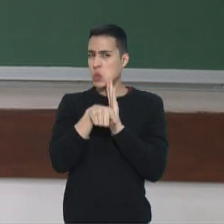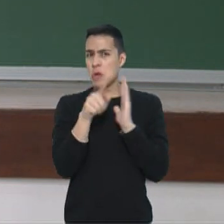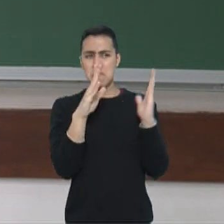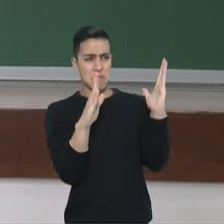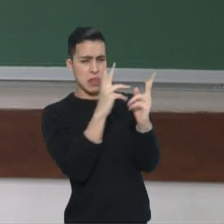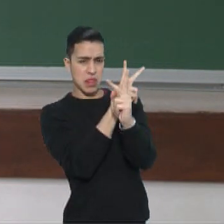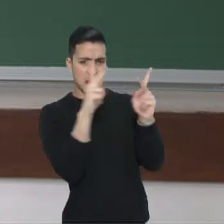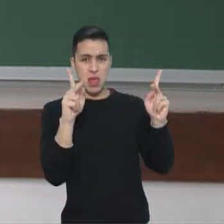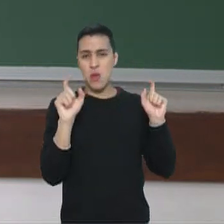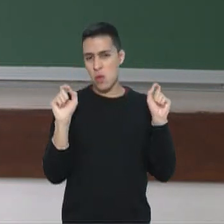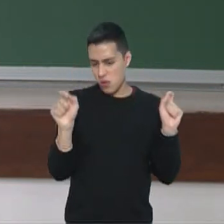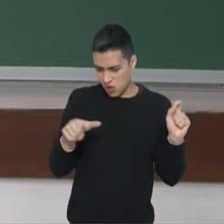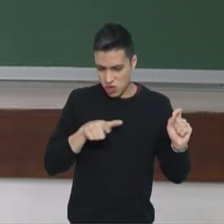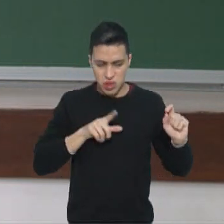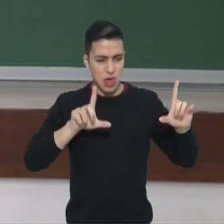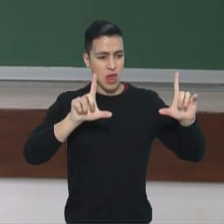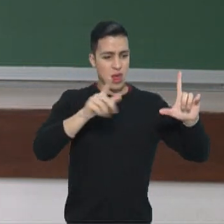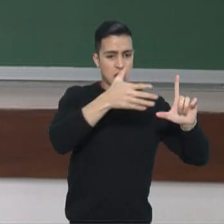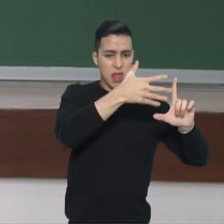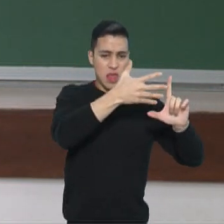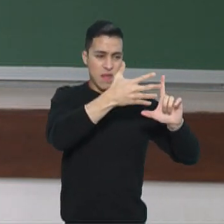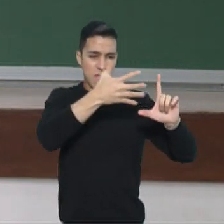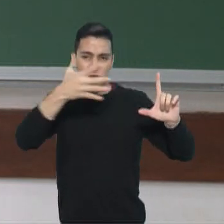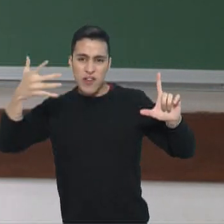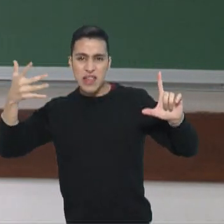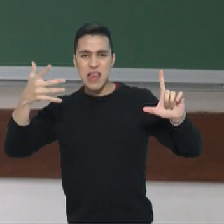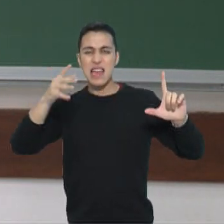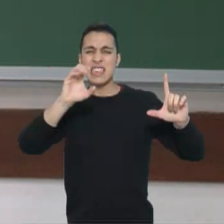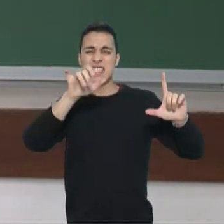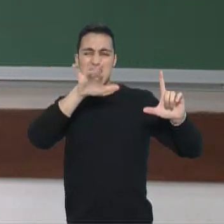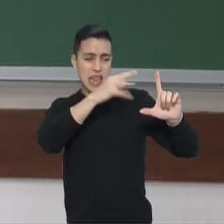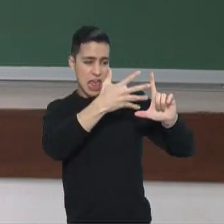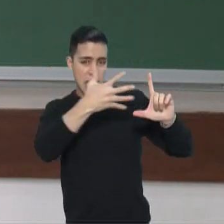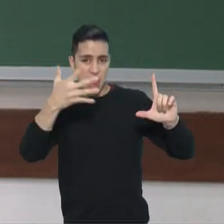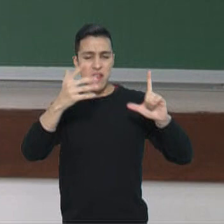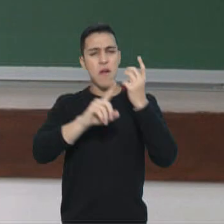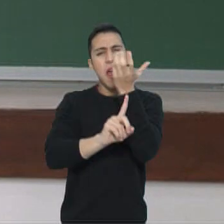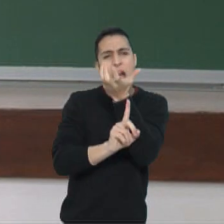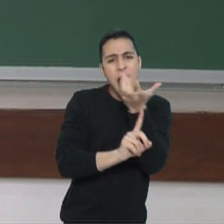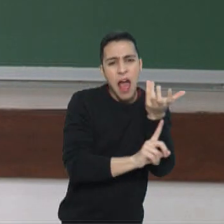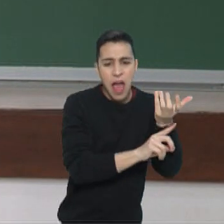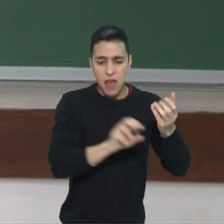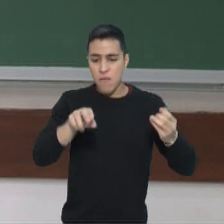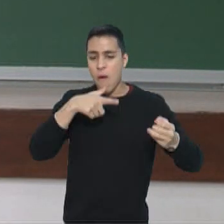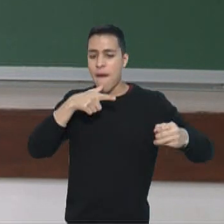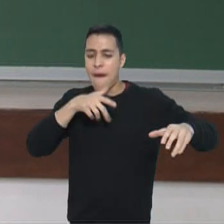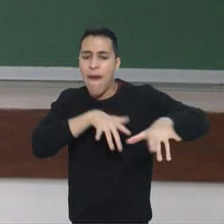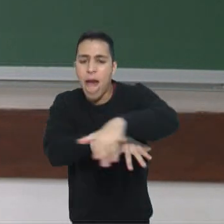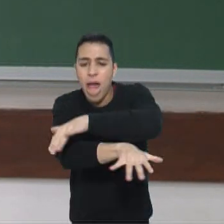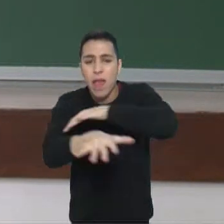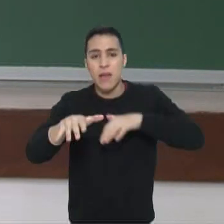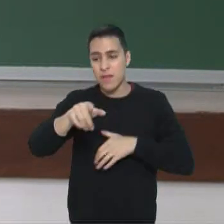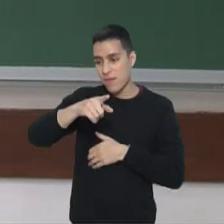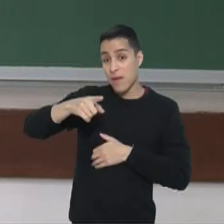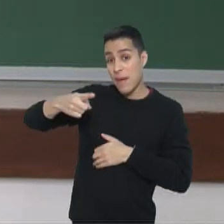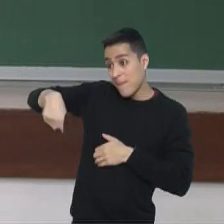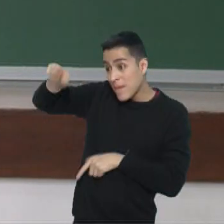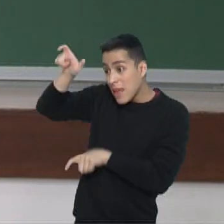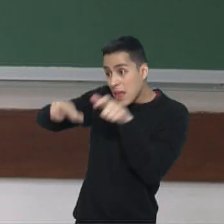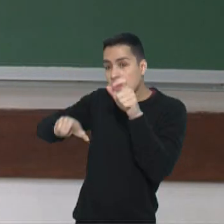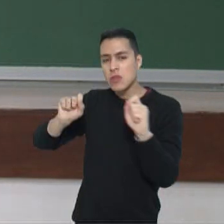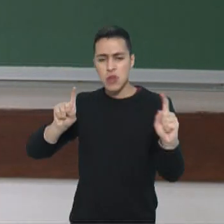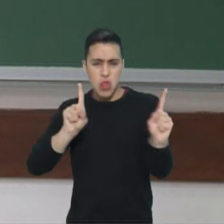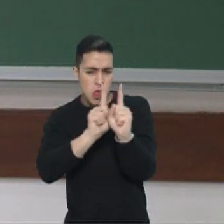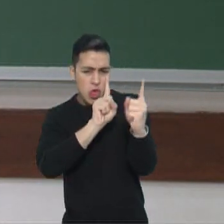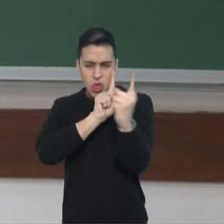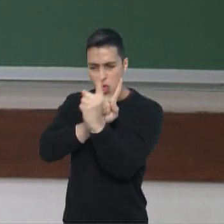a época. Podiam ter cenários de florestas, podiam ter cenários até com água no chão, para que esses lutadores fizessem as suas